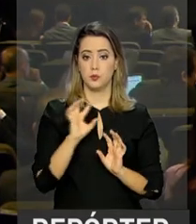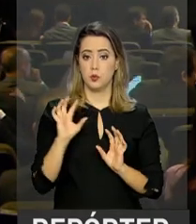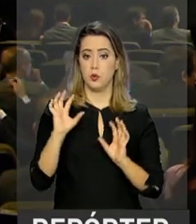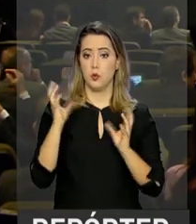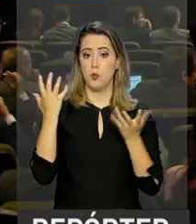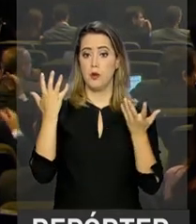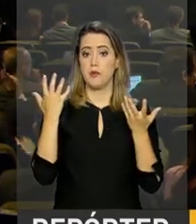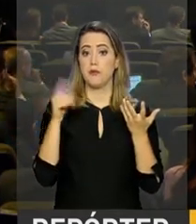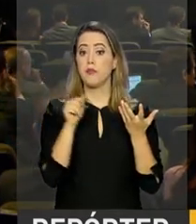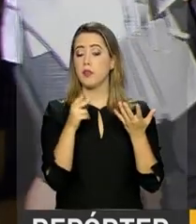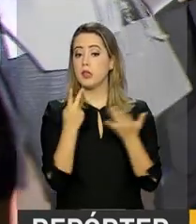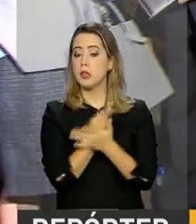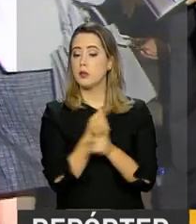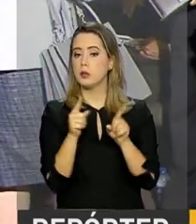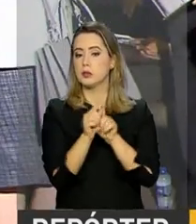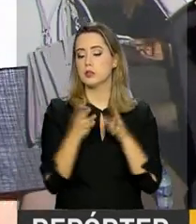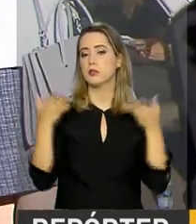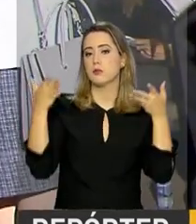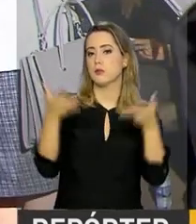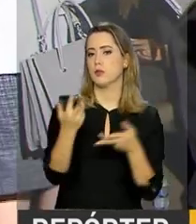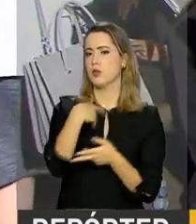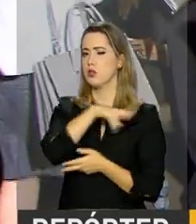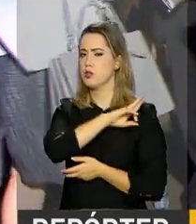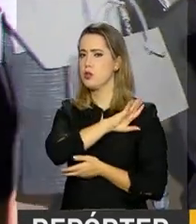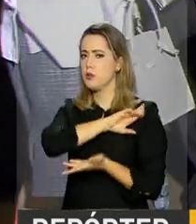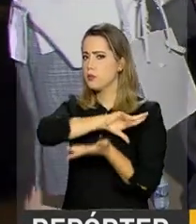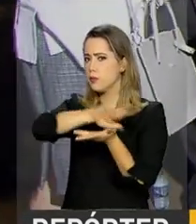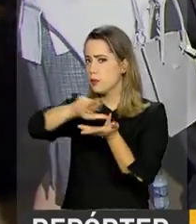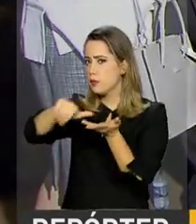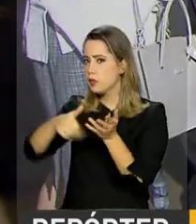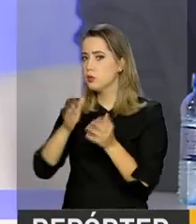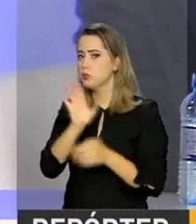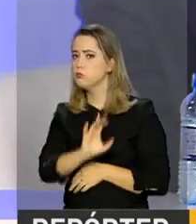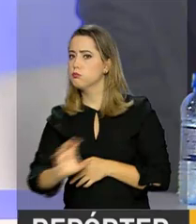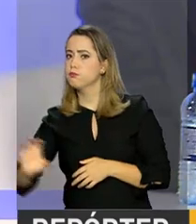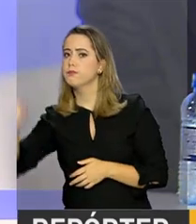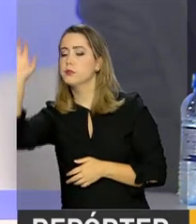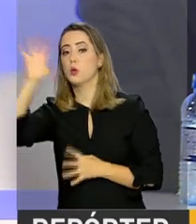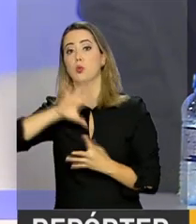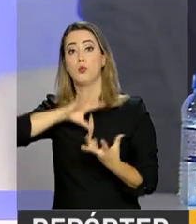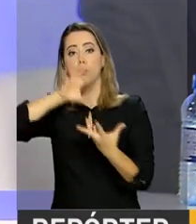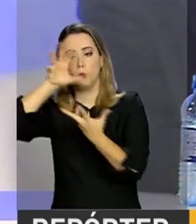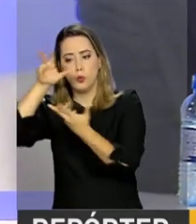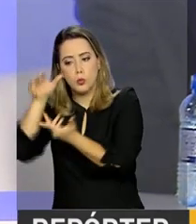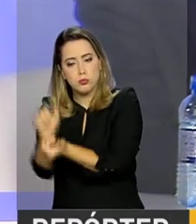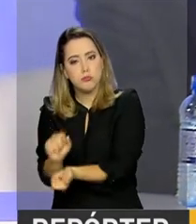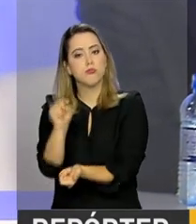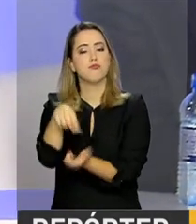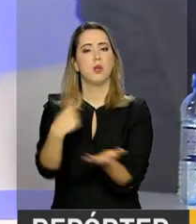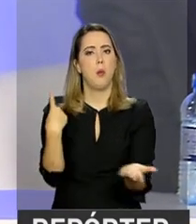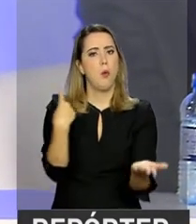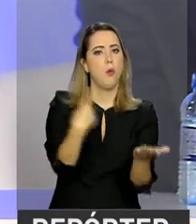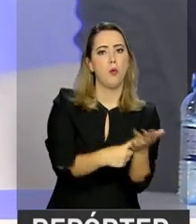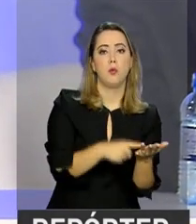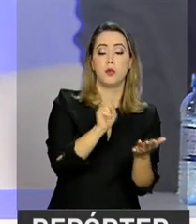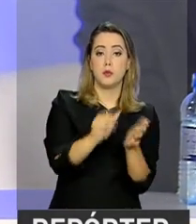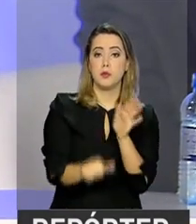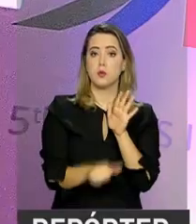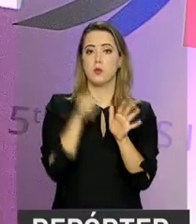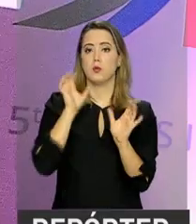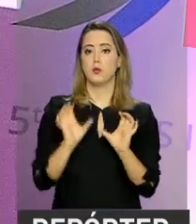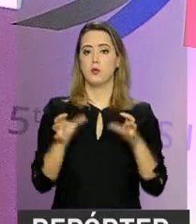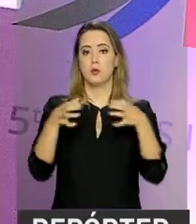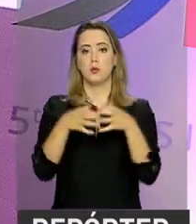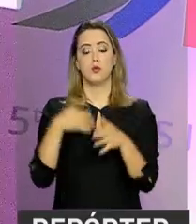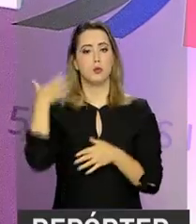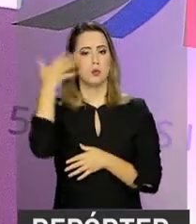que conta com a participação de representantes de todos os continentes, marca a conclusão do primeiro ciclo de conferências